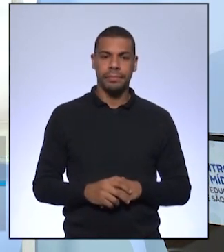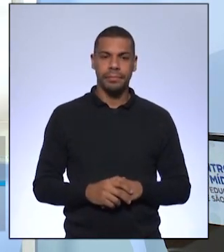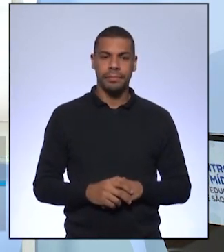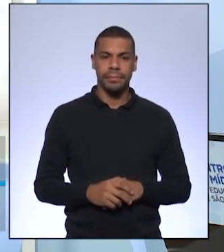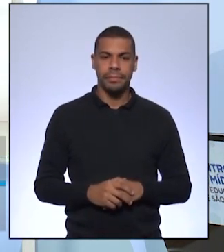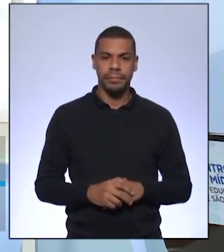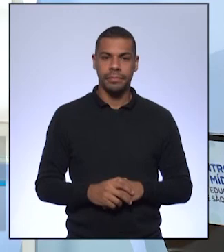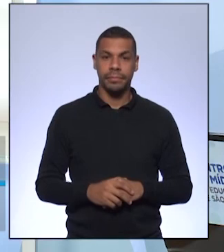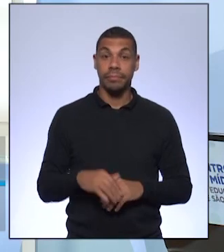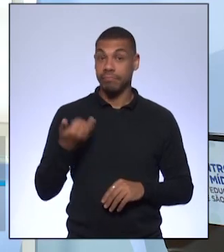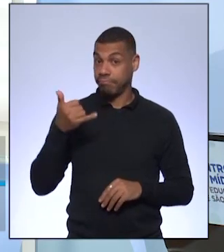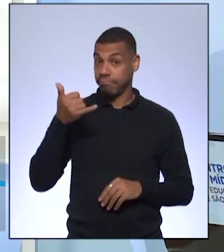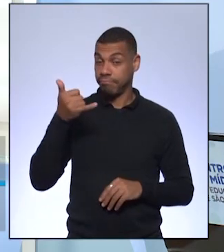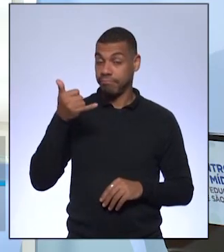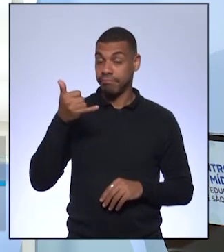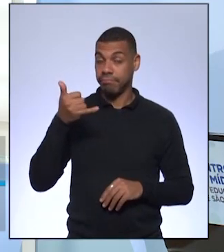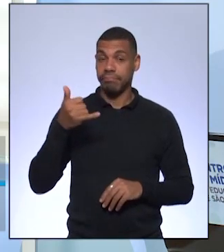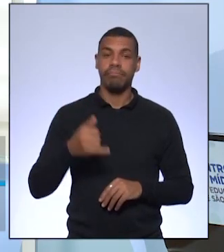2.880